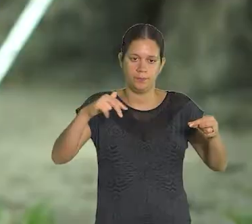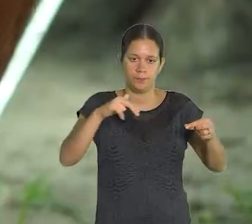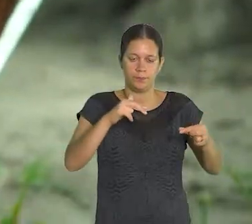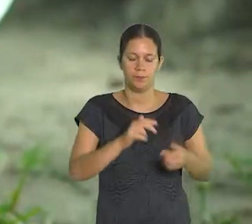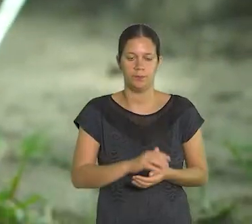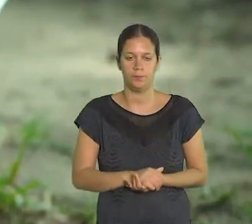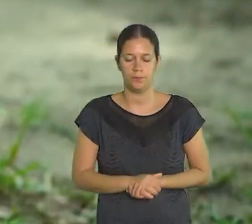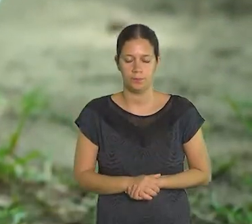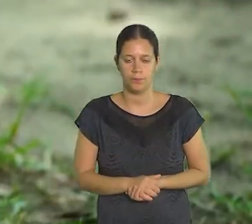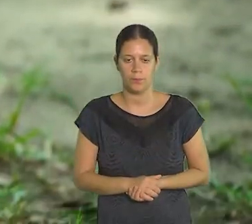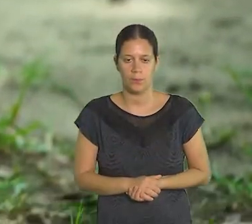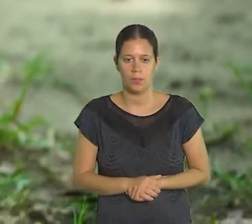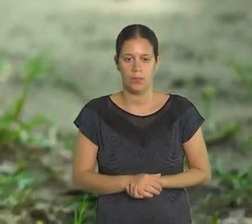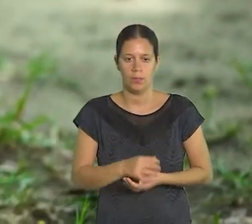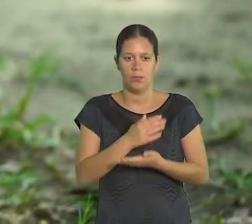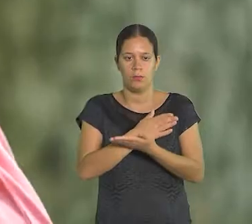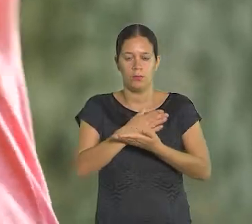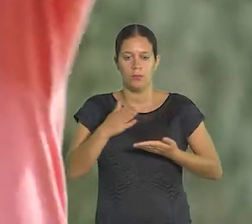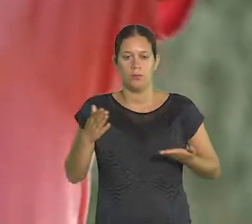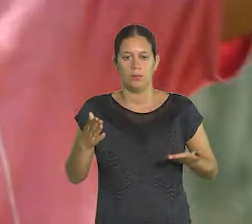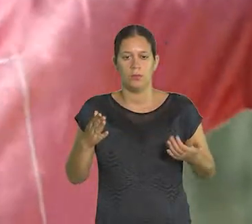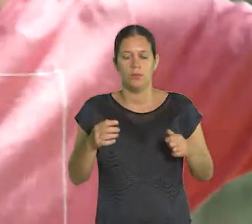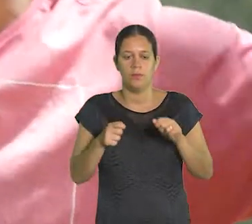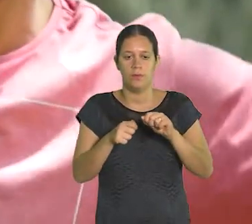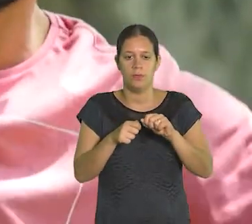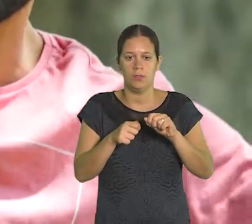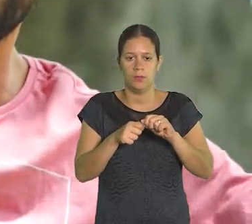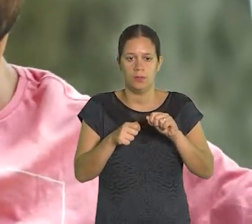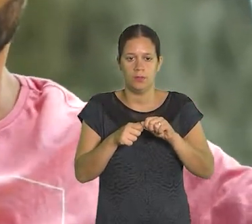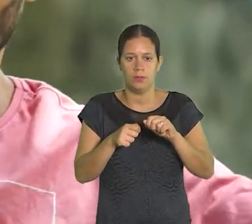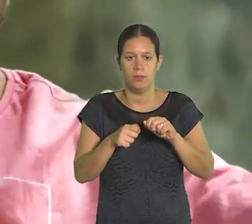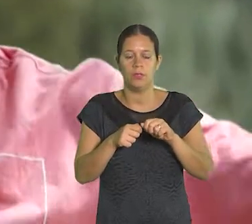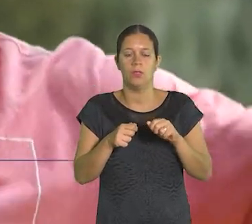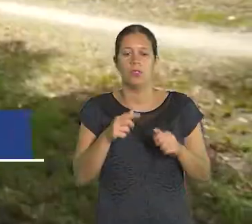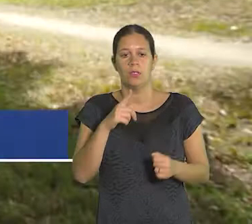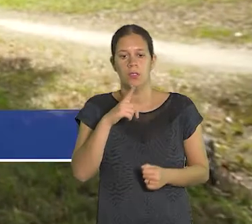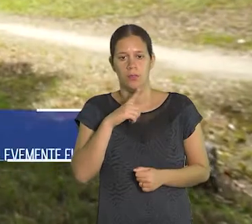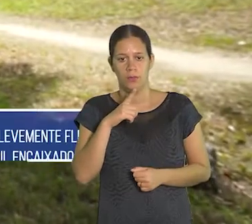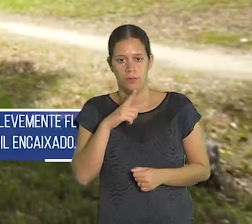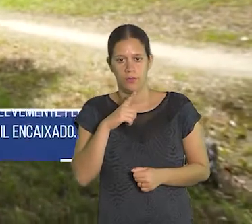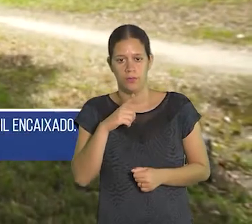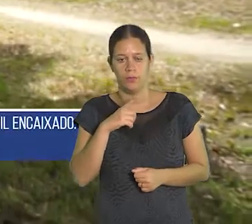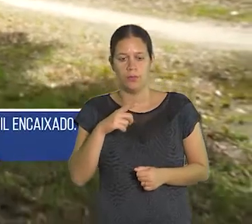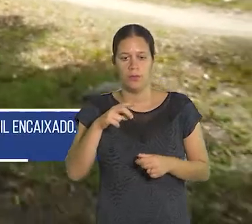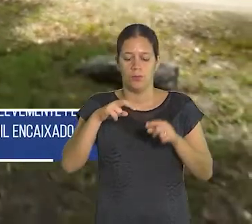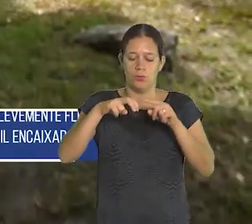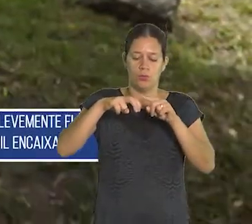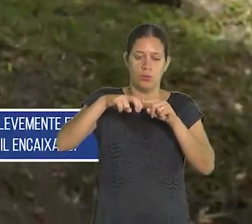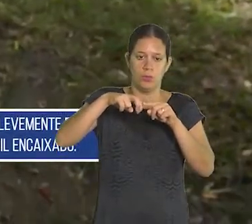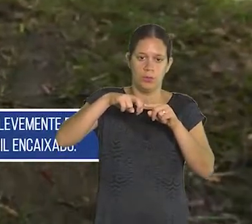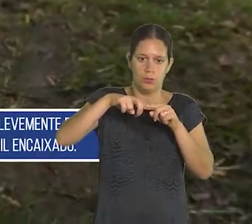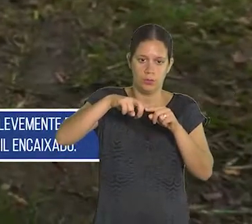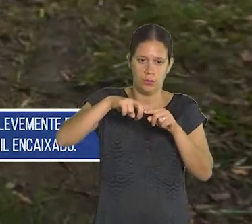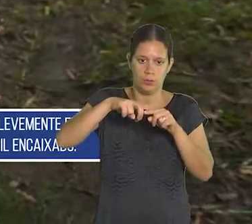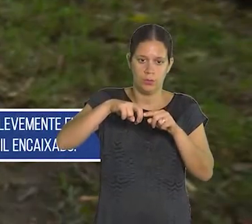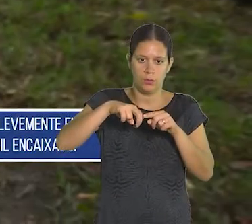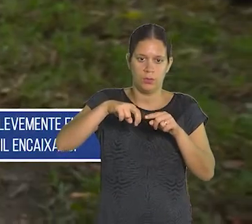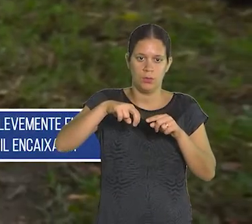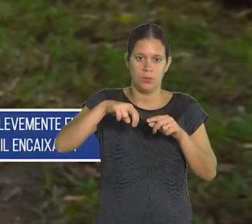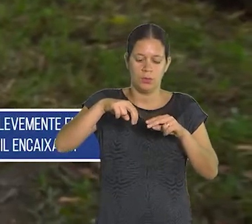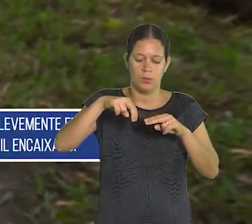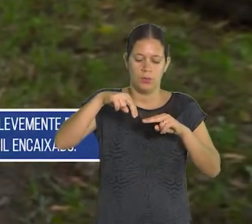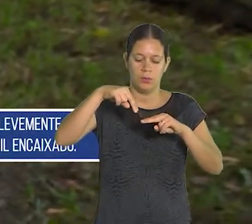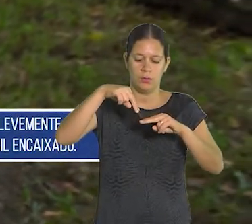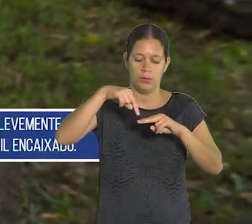que faz. Assim que ele sobe na fita, ele começa a se equilibrar com uma perna. A gente nota que ele tem o joelho levemente flexionado,